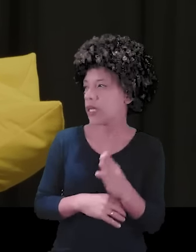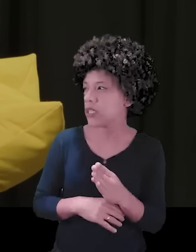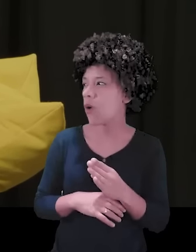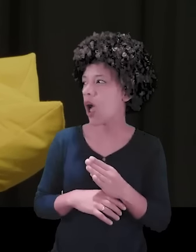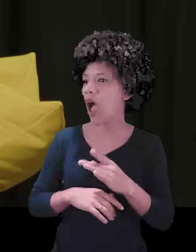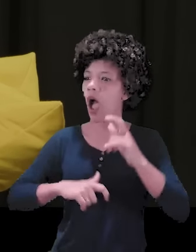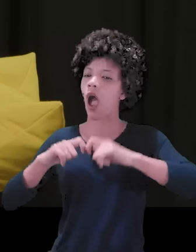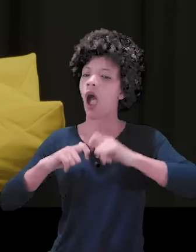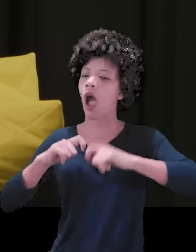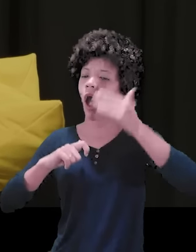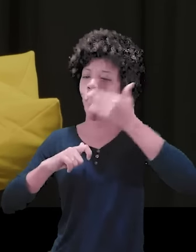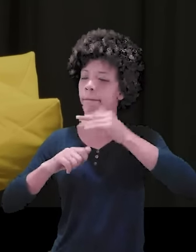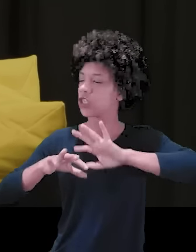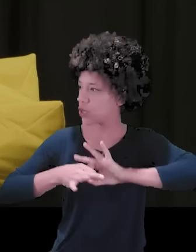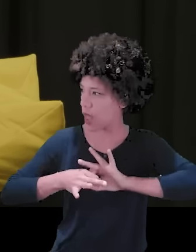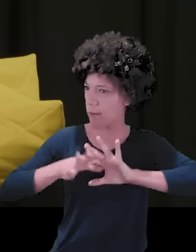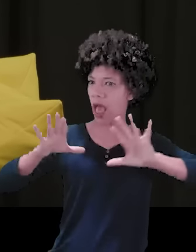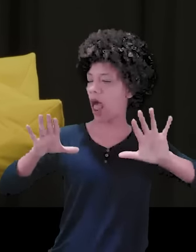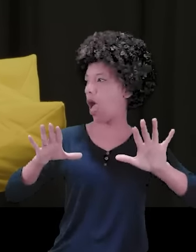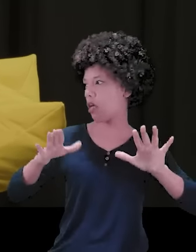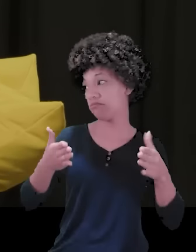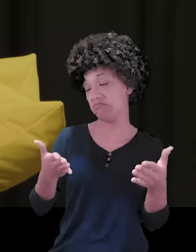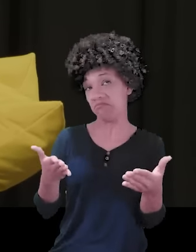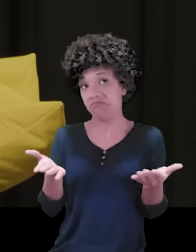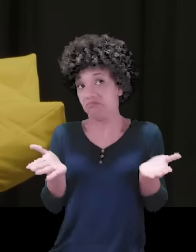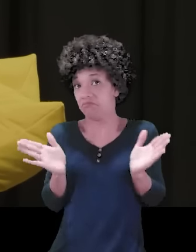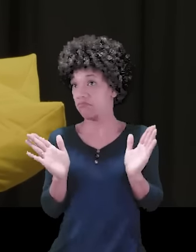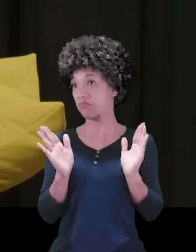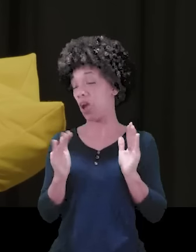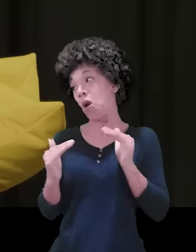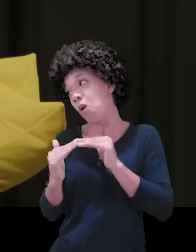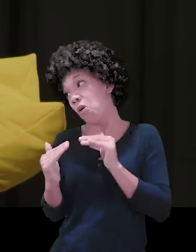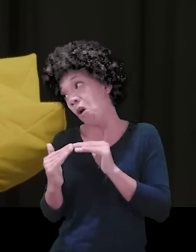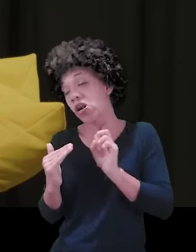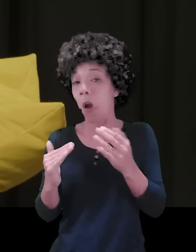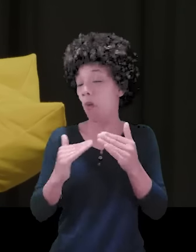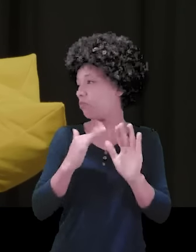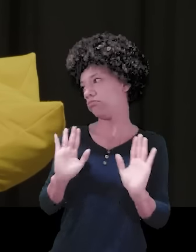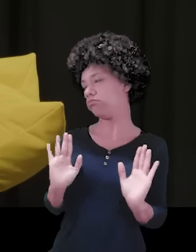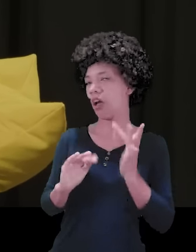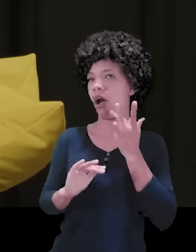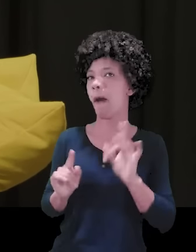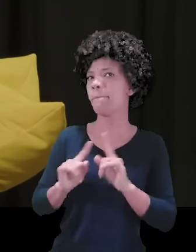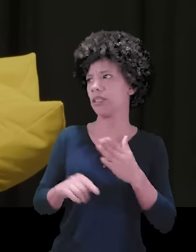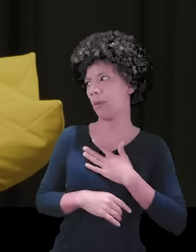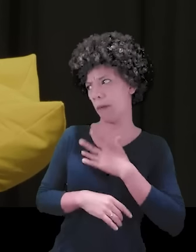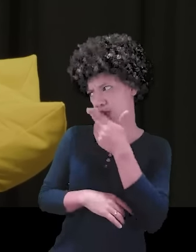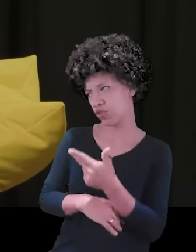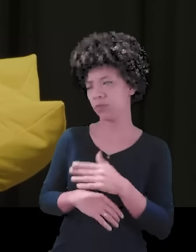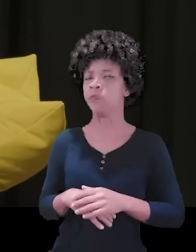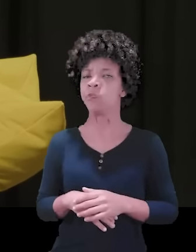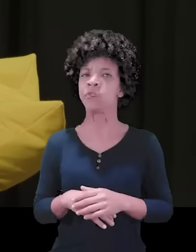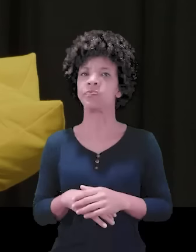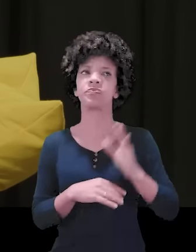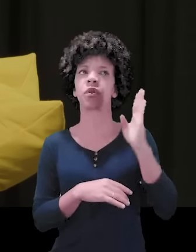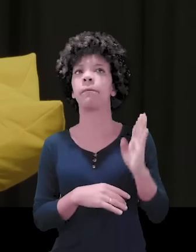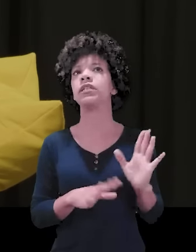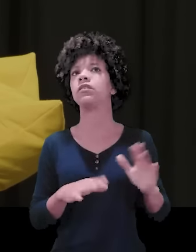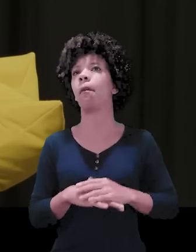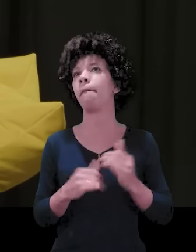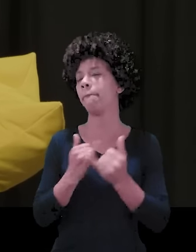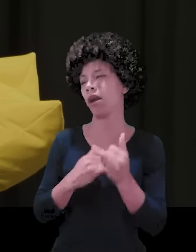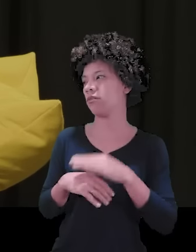puxa adiciona muito liberada hum não é Mística lá concorda ou não é mas é o meu acho isso maior diversão Brasil ele é